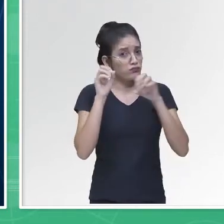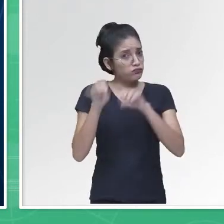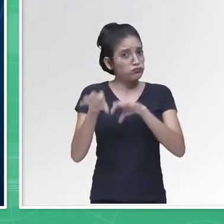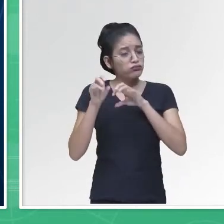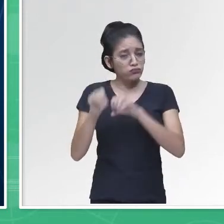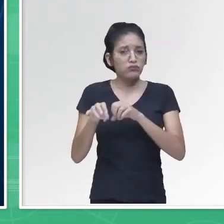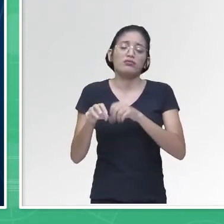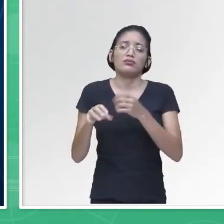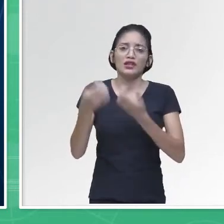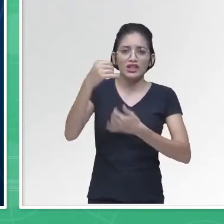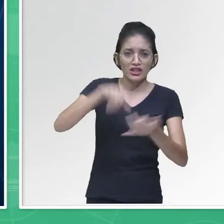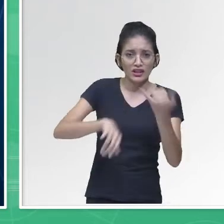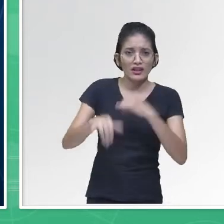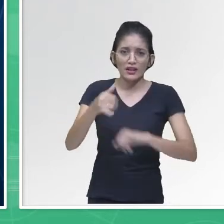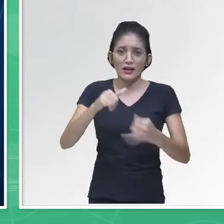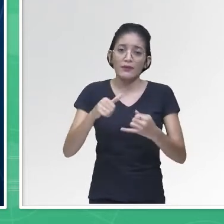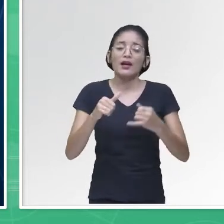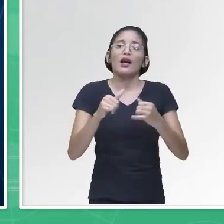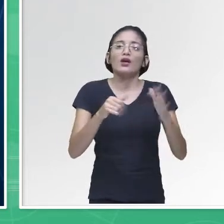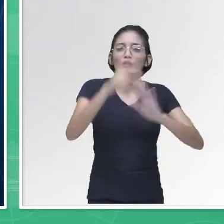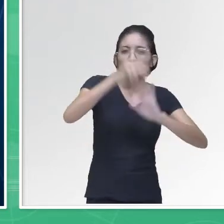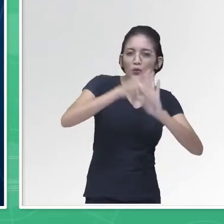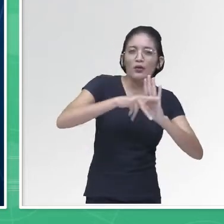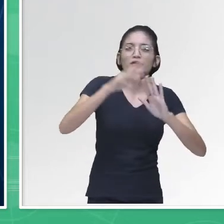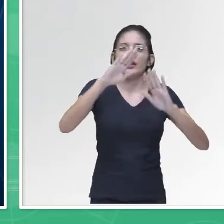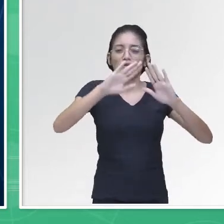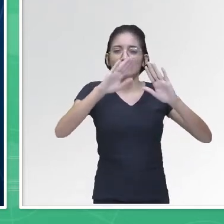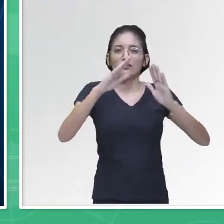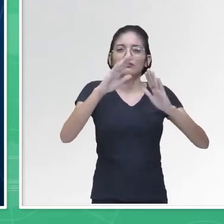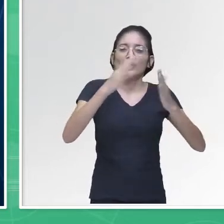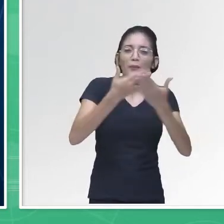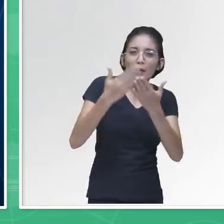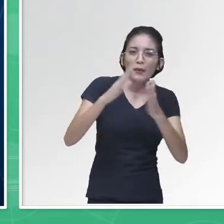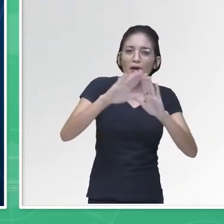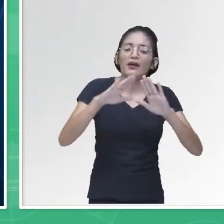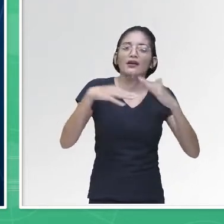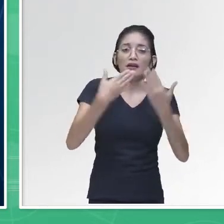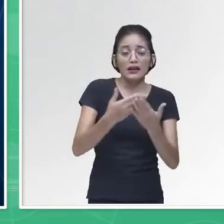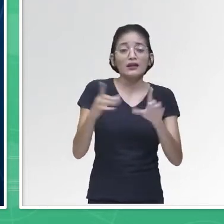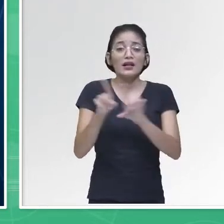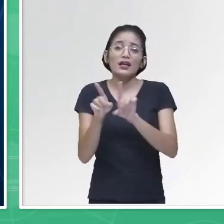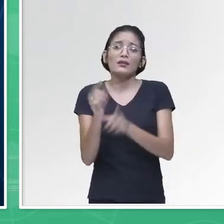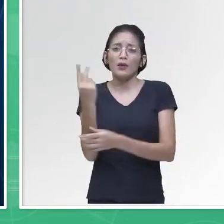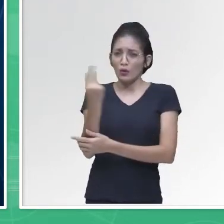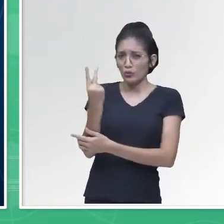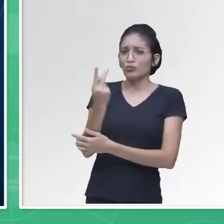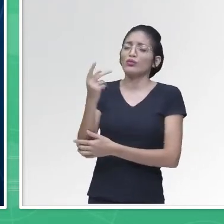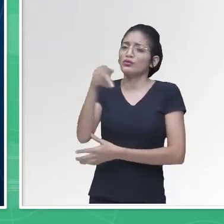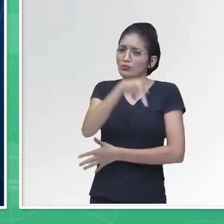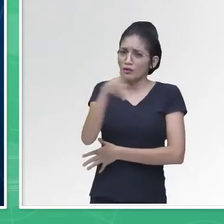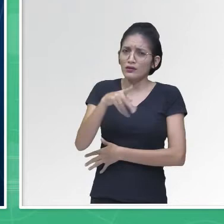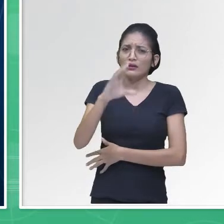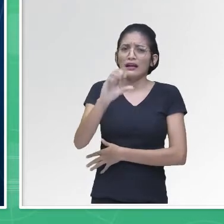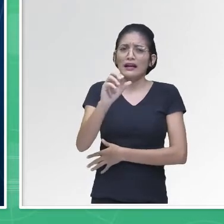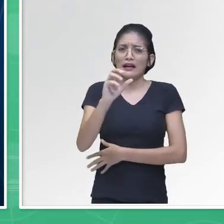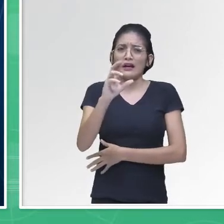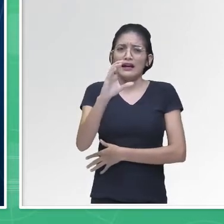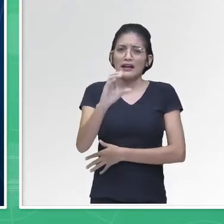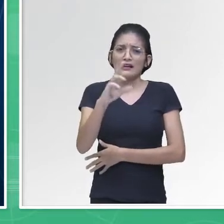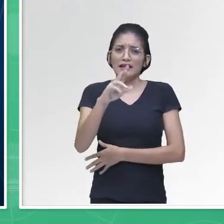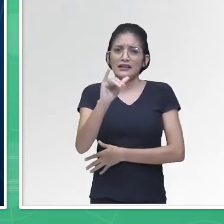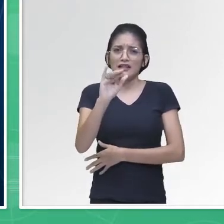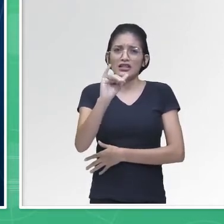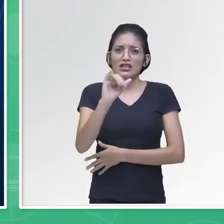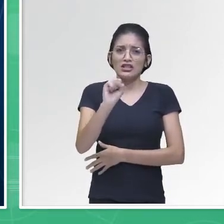Aula em Casa, junto com as professoras Yara Graça e a Cristiane Marques, que neste momento